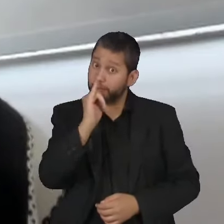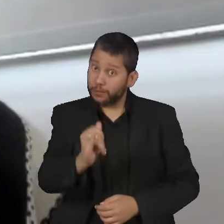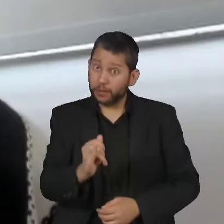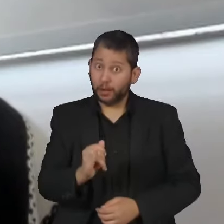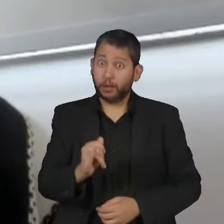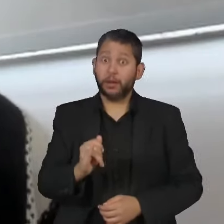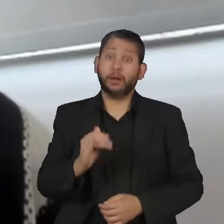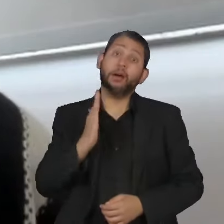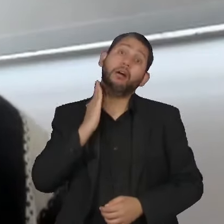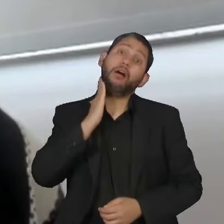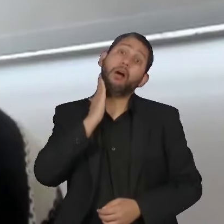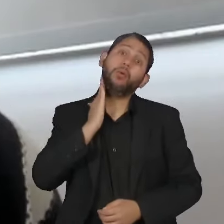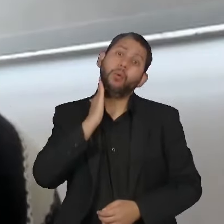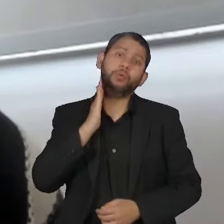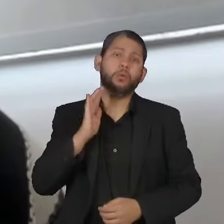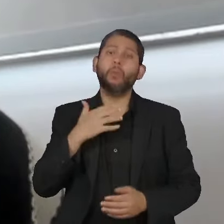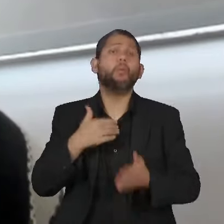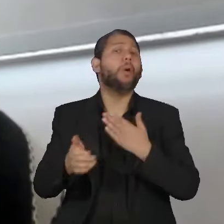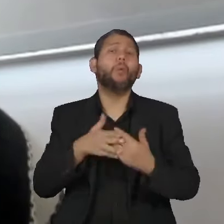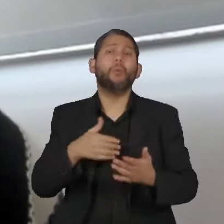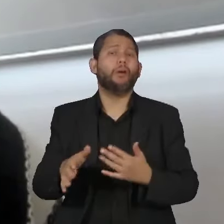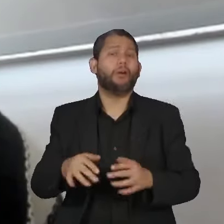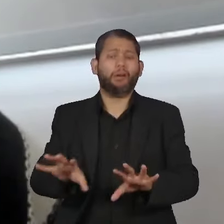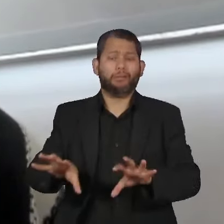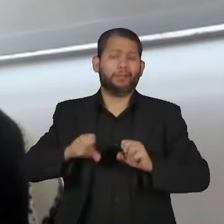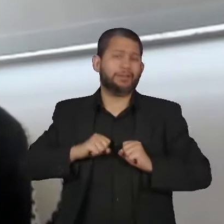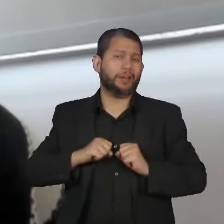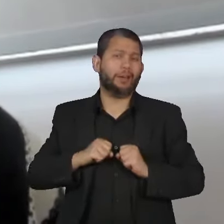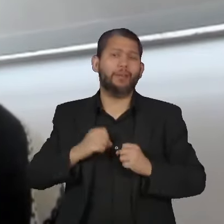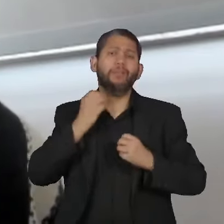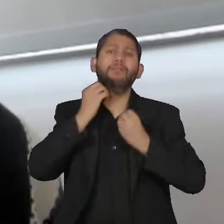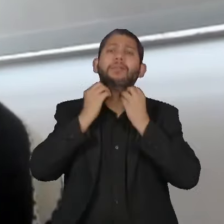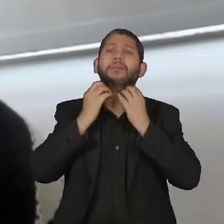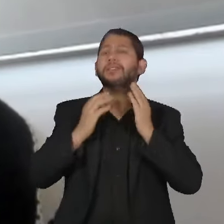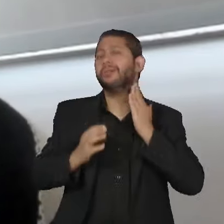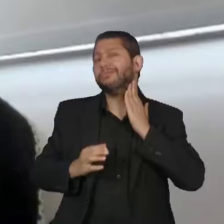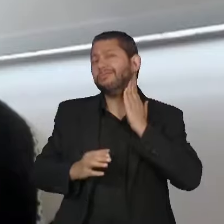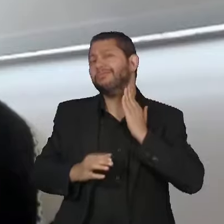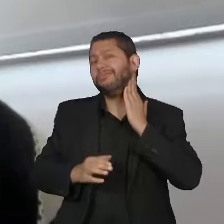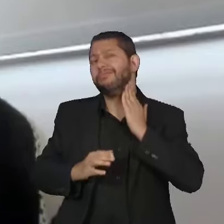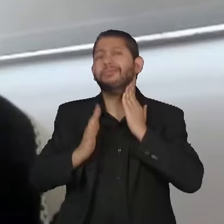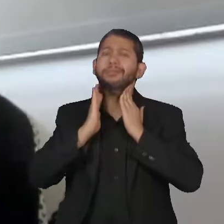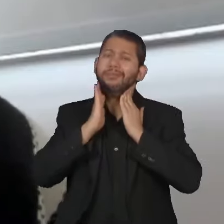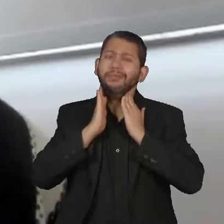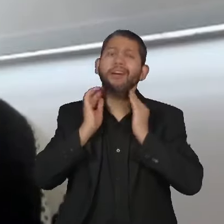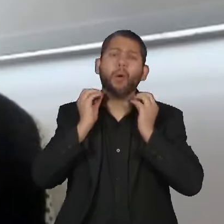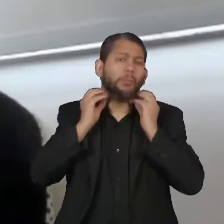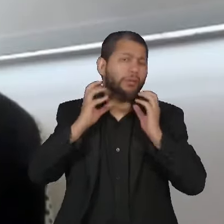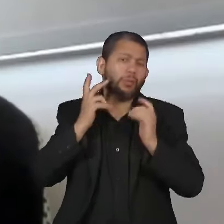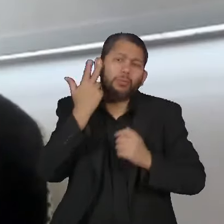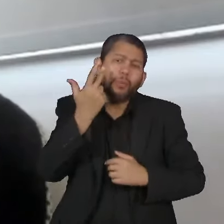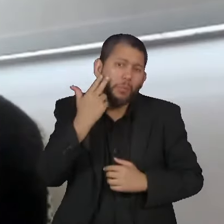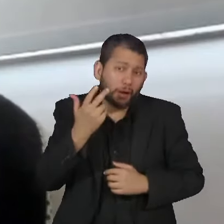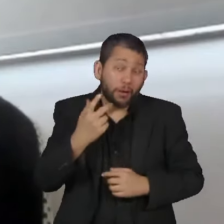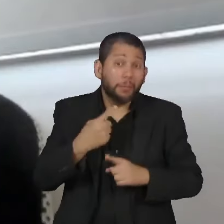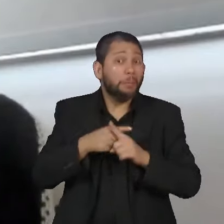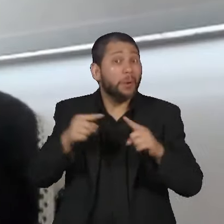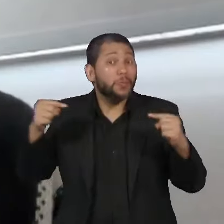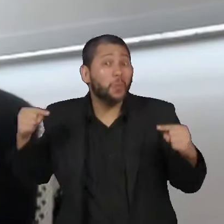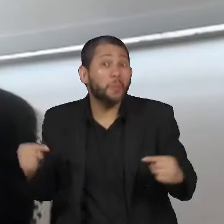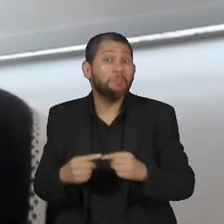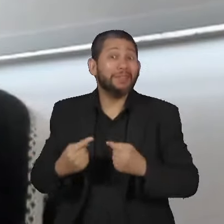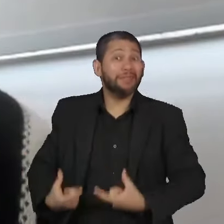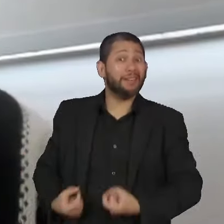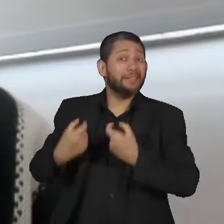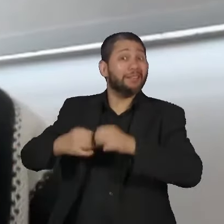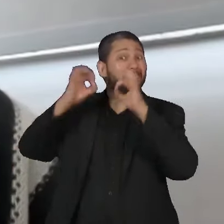falar qual é o caroço suspeito, porque qualquer infecção, qualquer inflamação que a gente tenha, a gente vai ter um aumento das nossas línguas. Então, quais são as características que vai fazer